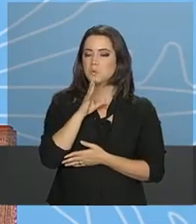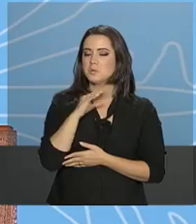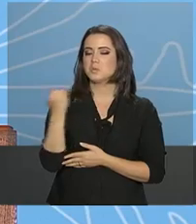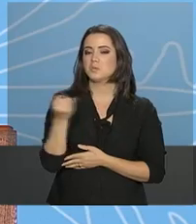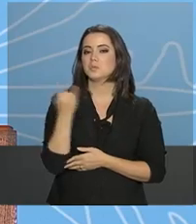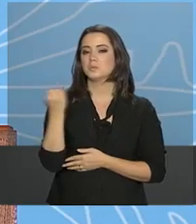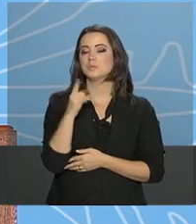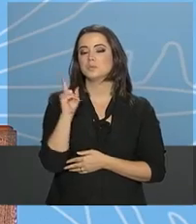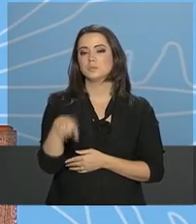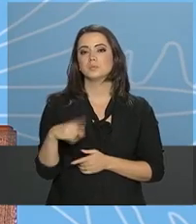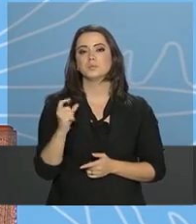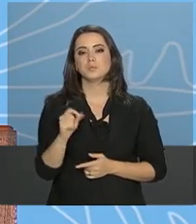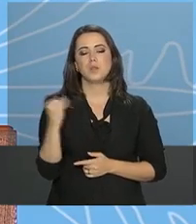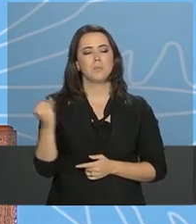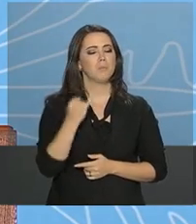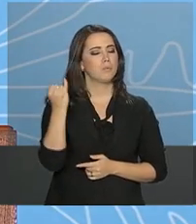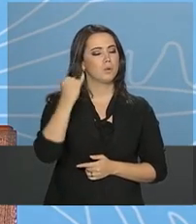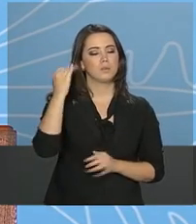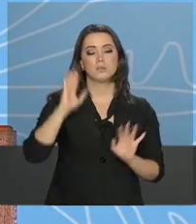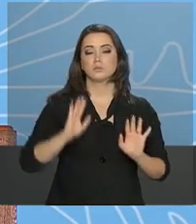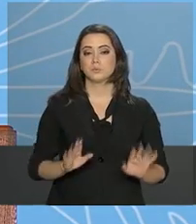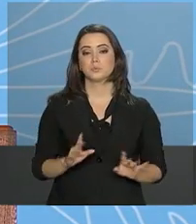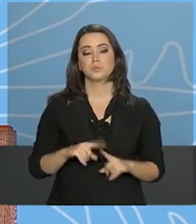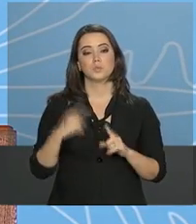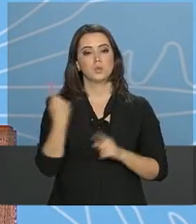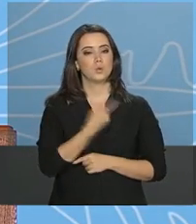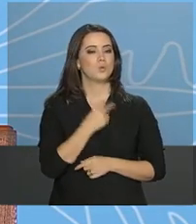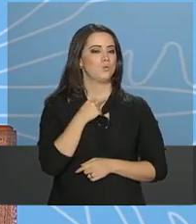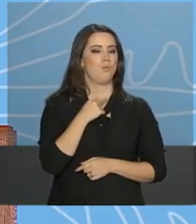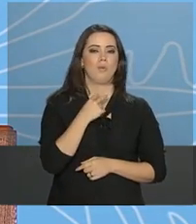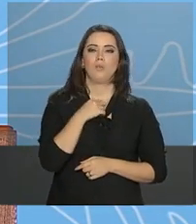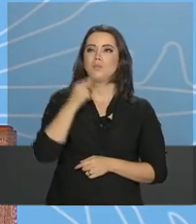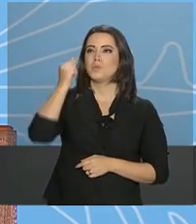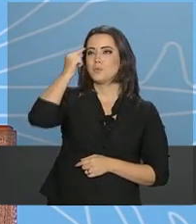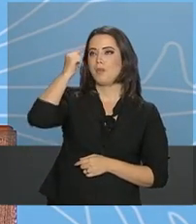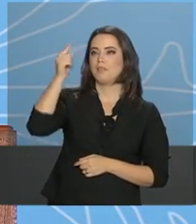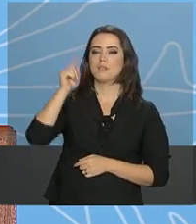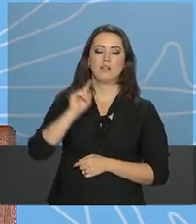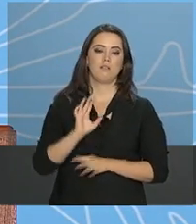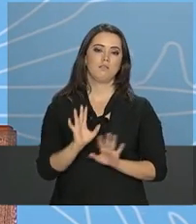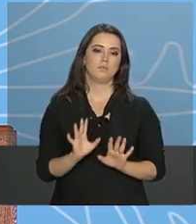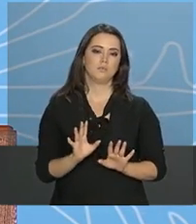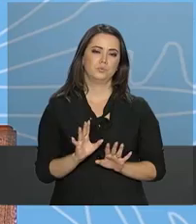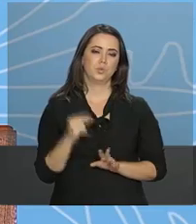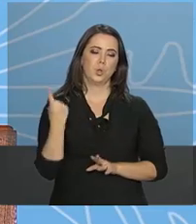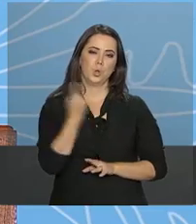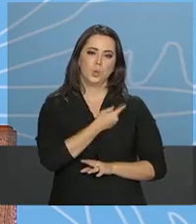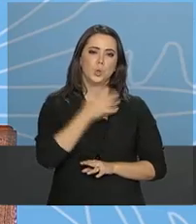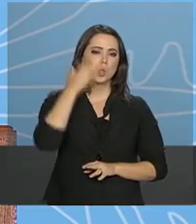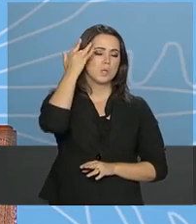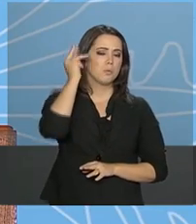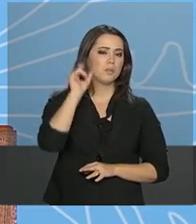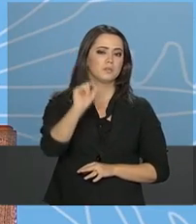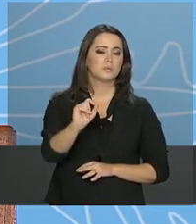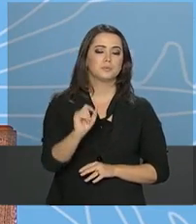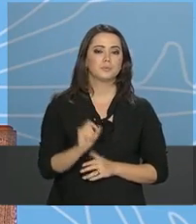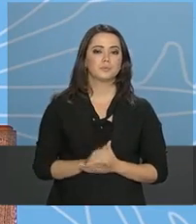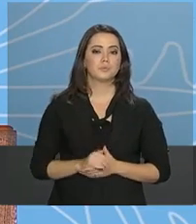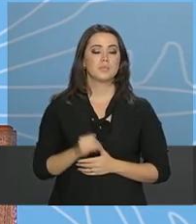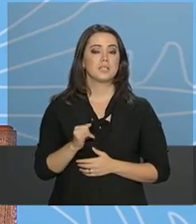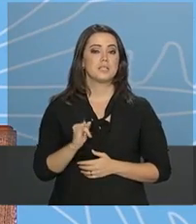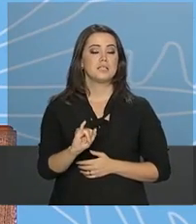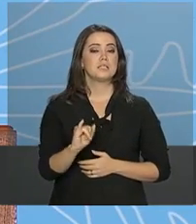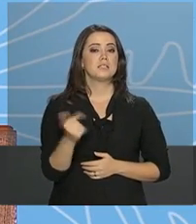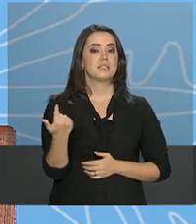reconhecemos é vital. Nós não podemos pensar no nosso amanhã